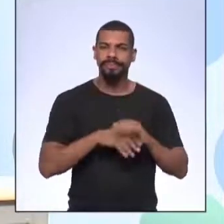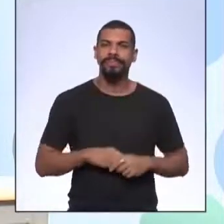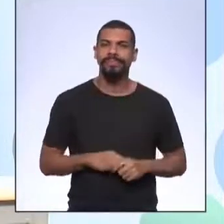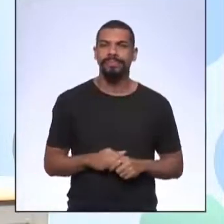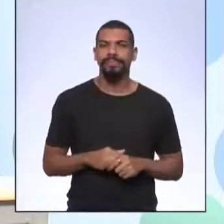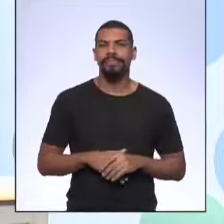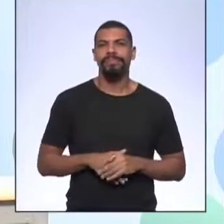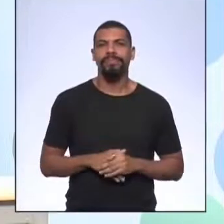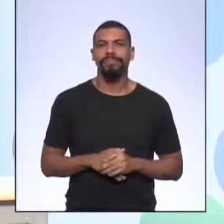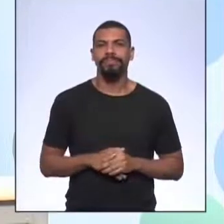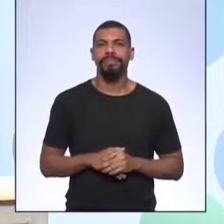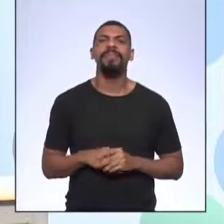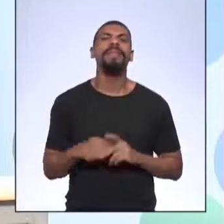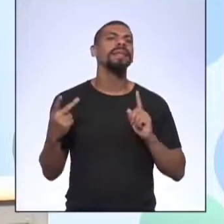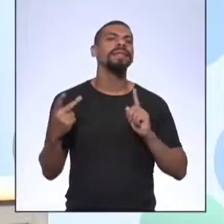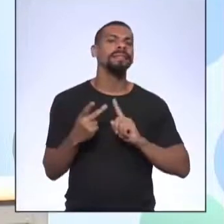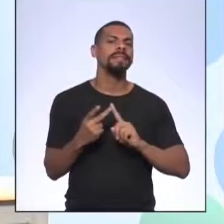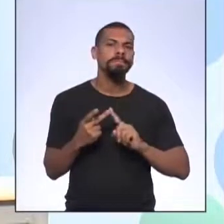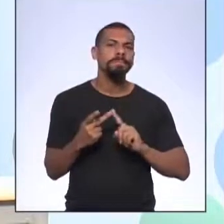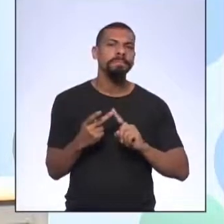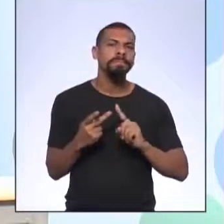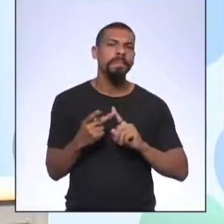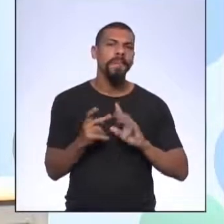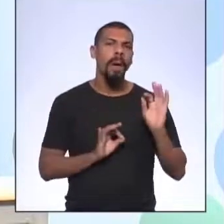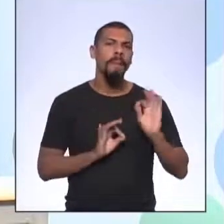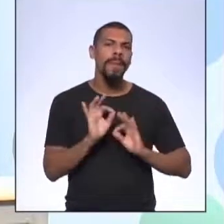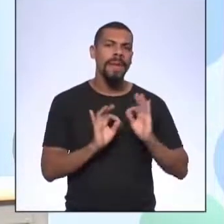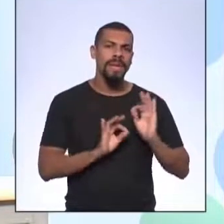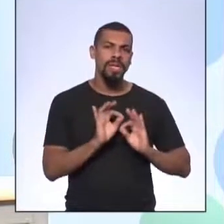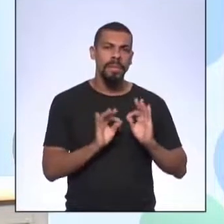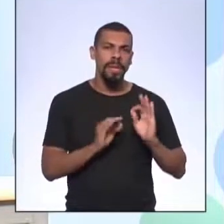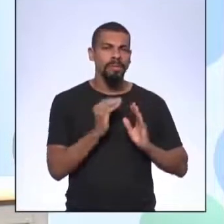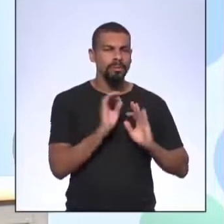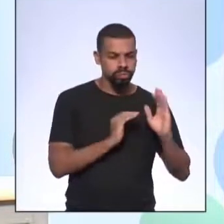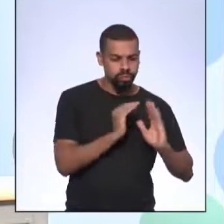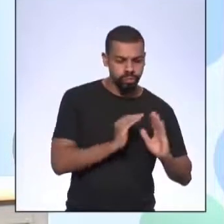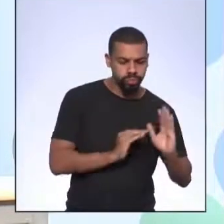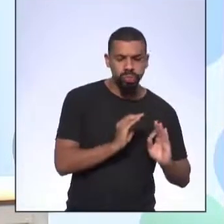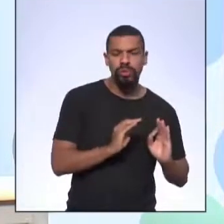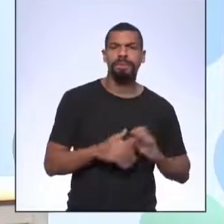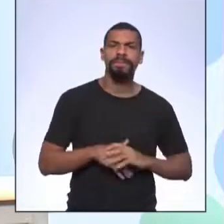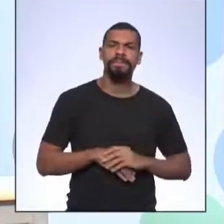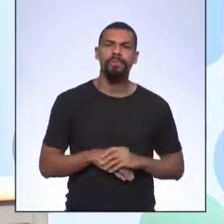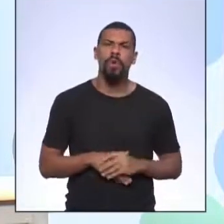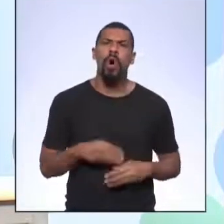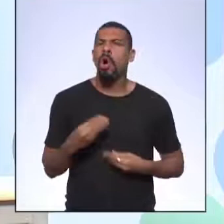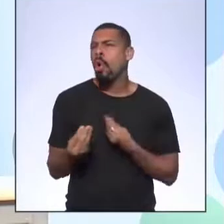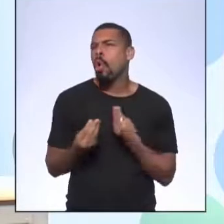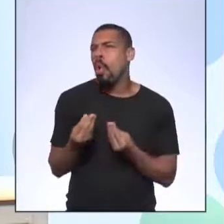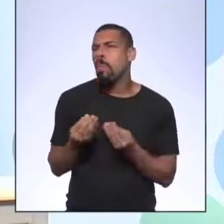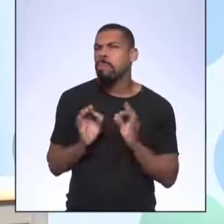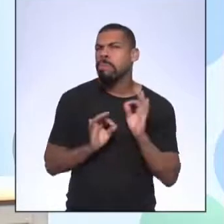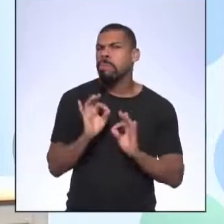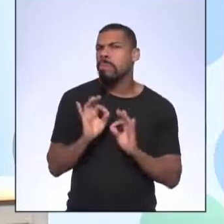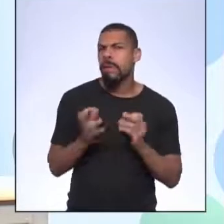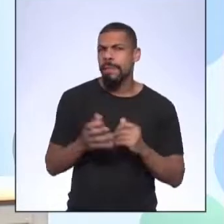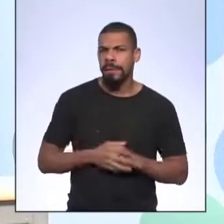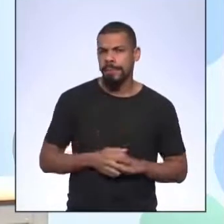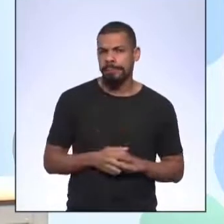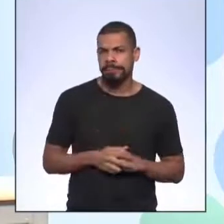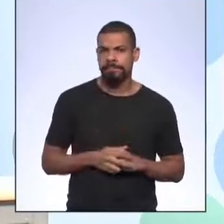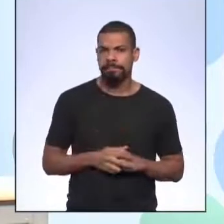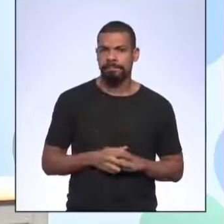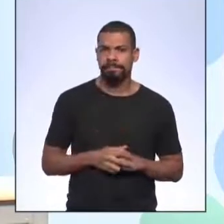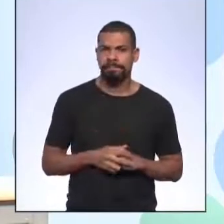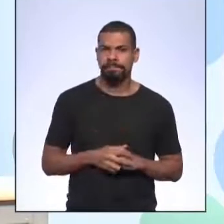certo é a segunda parte é o planejamento Tá bom então como que eu faço esse planejamento